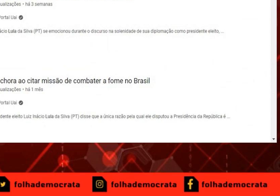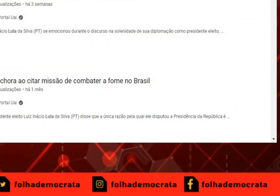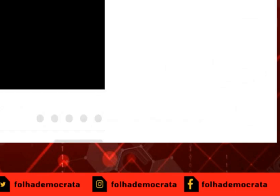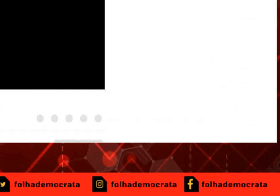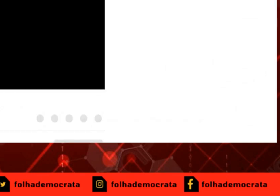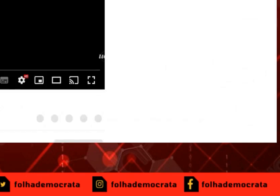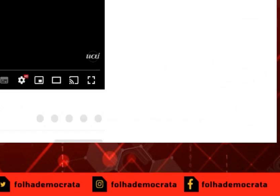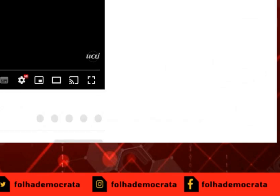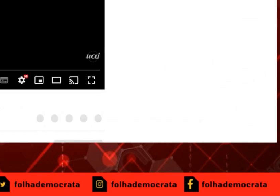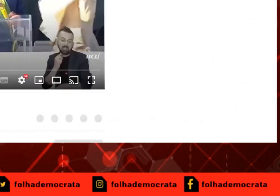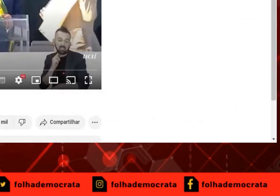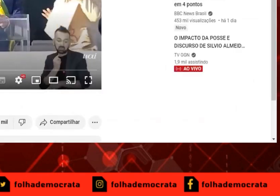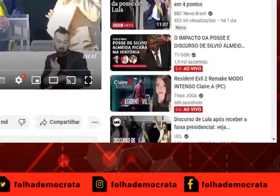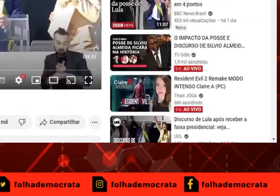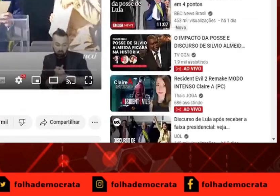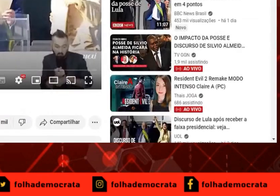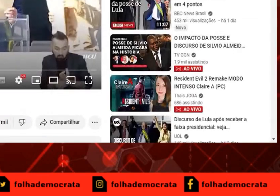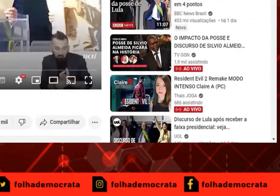Geraldo